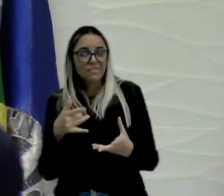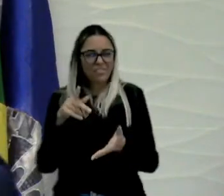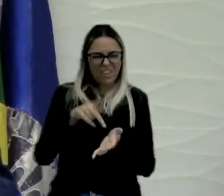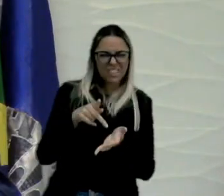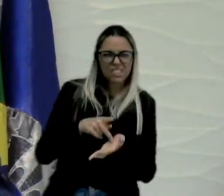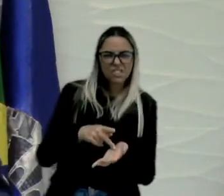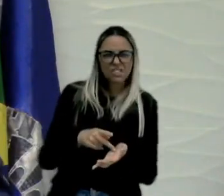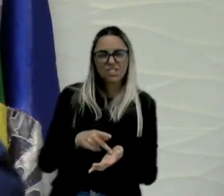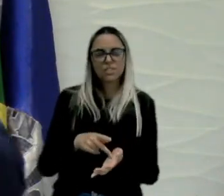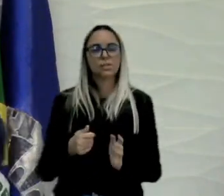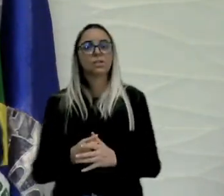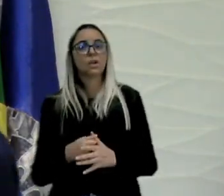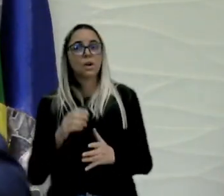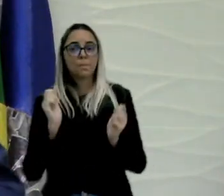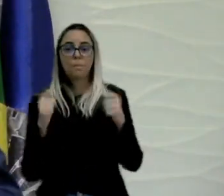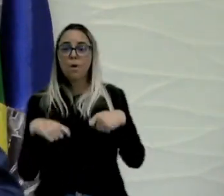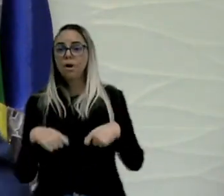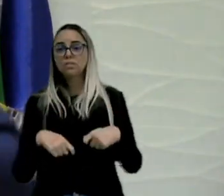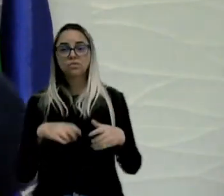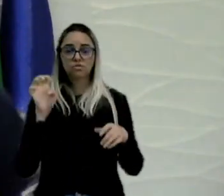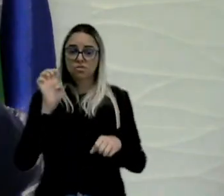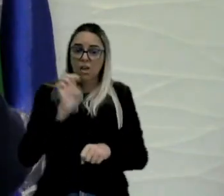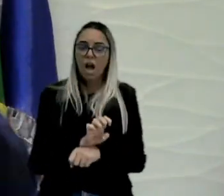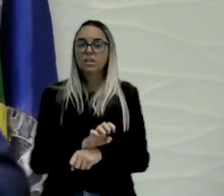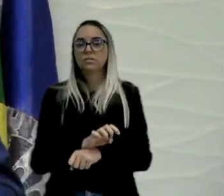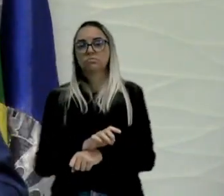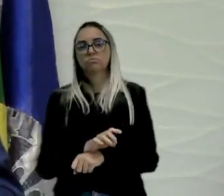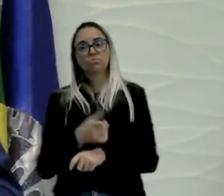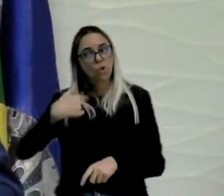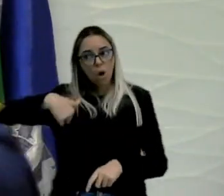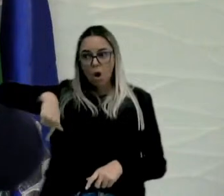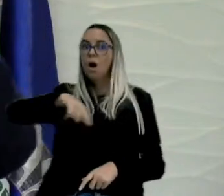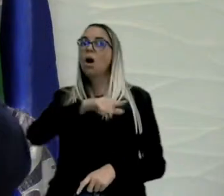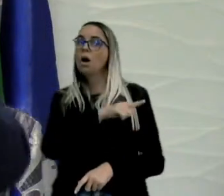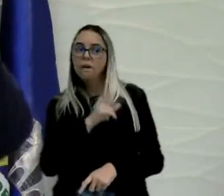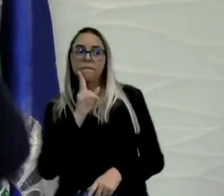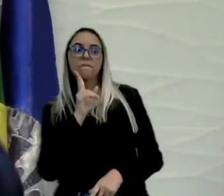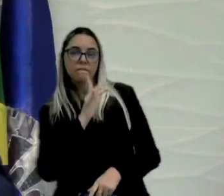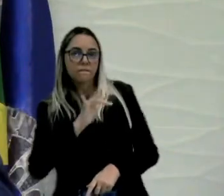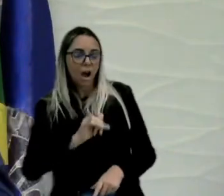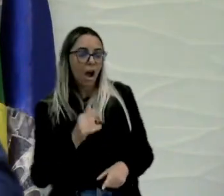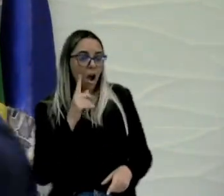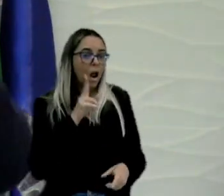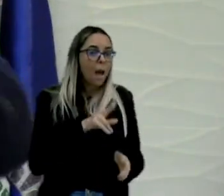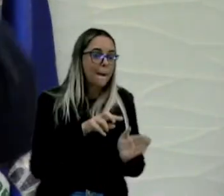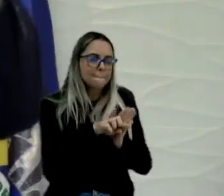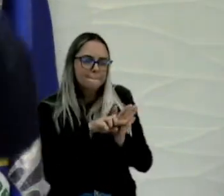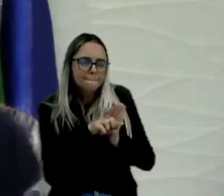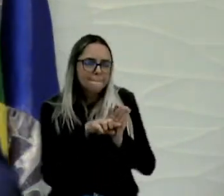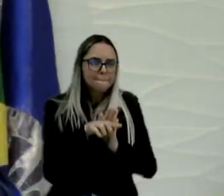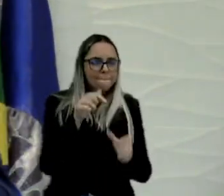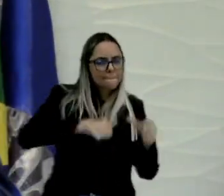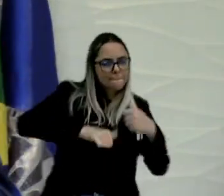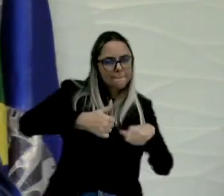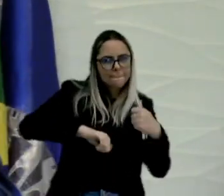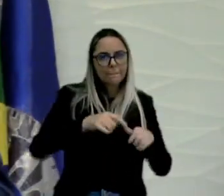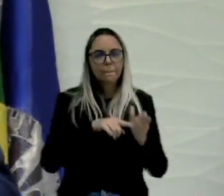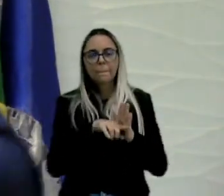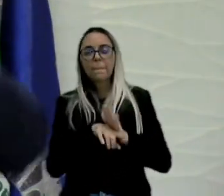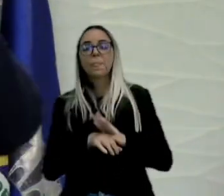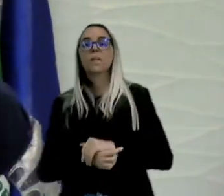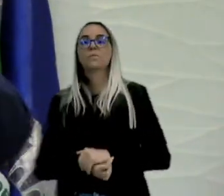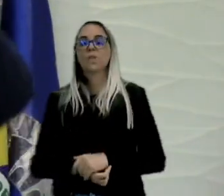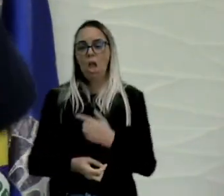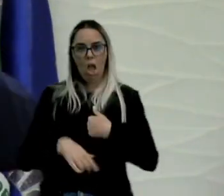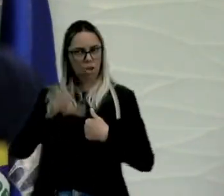esse trator pode estar recebendo pelo Estado a gente vai investigar vai abrir uma CPI para investigar isso que